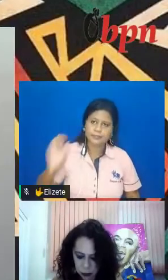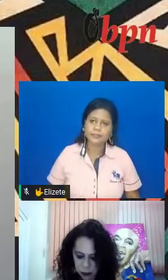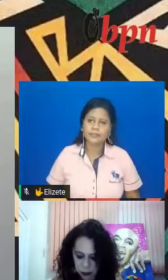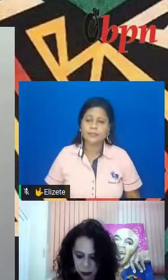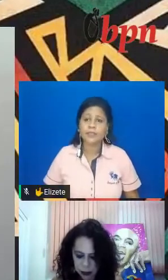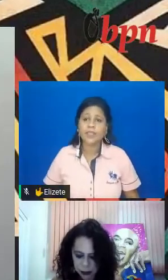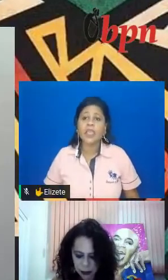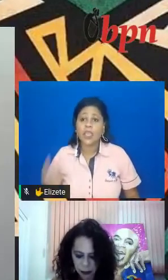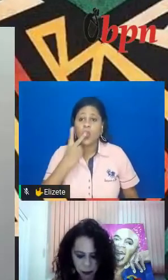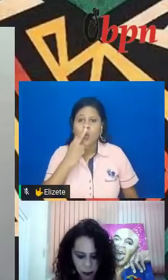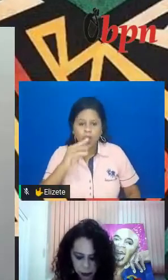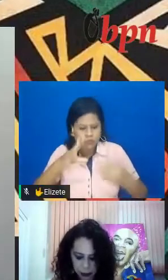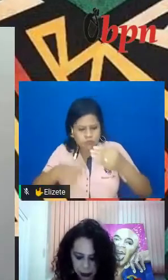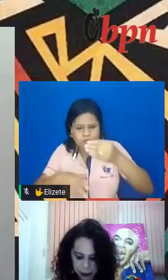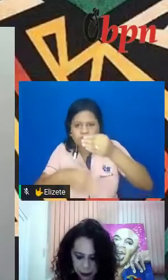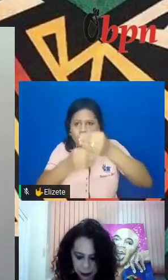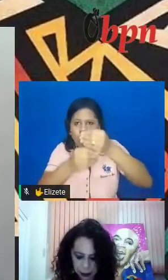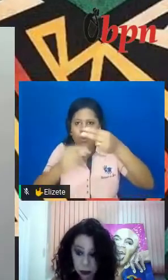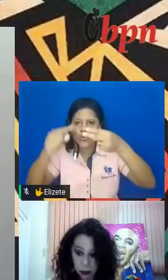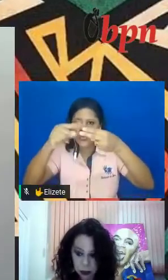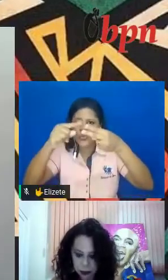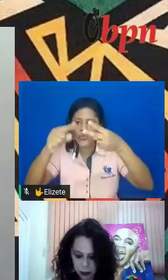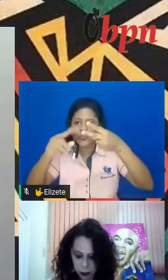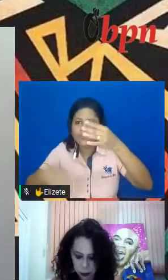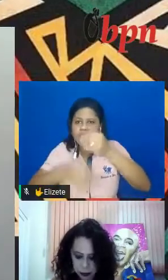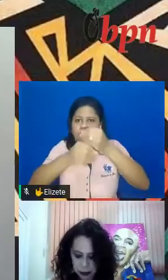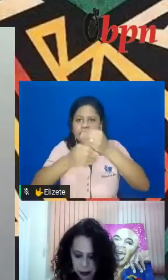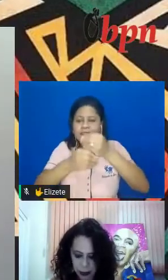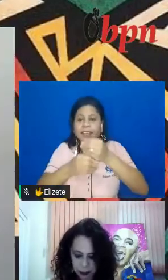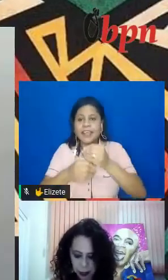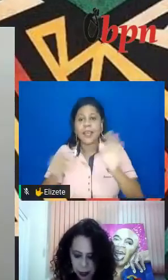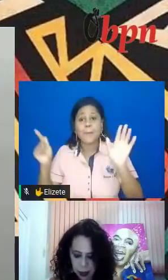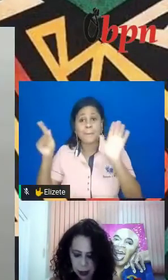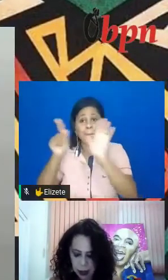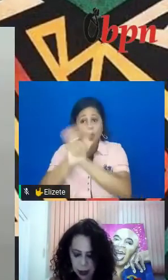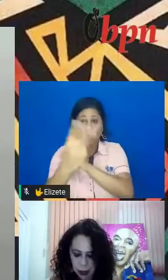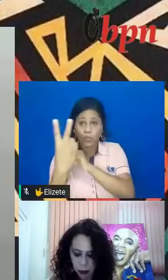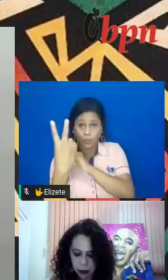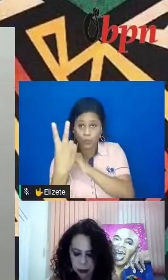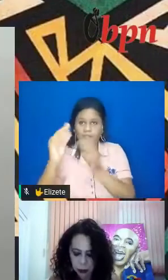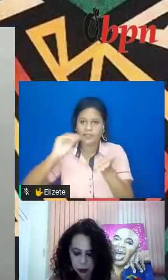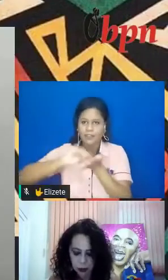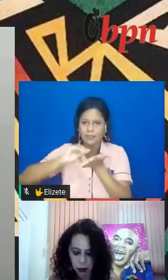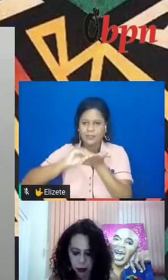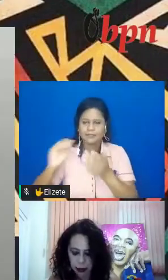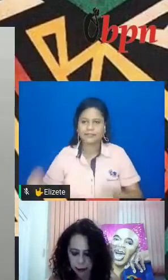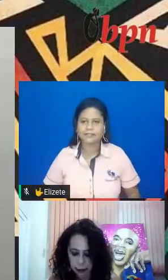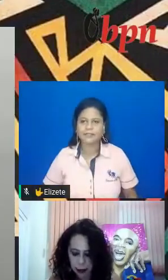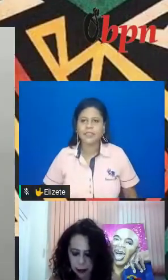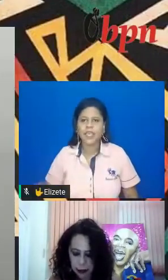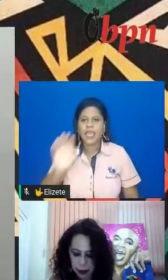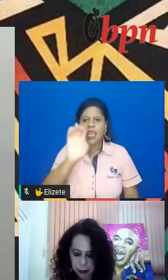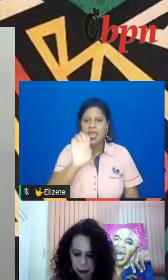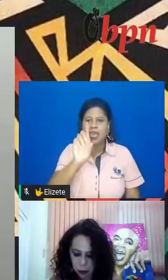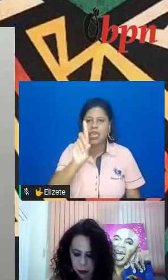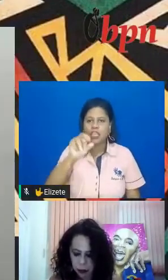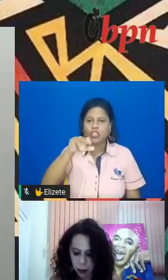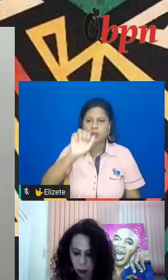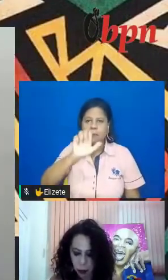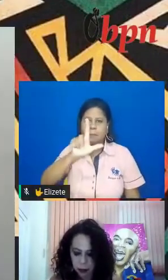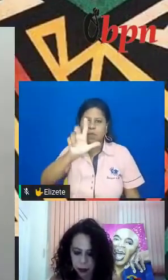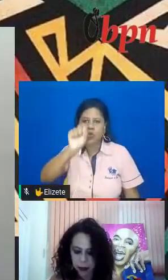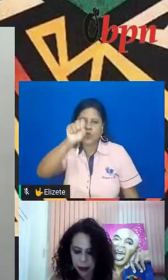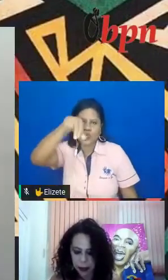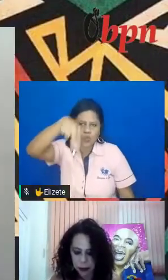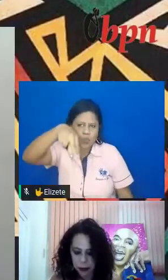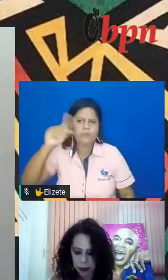Eu acho que contemplou as duas, viu, Conceição? Muito obrigada. Tem mais duas perguntas, tá? O Edmilson Mota,